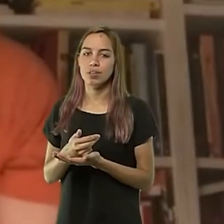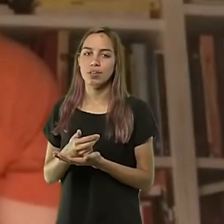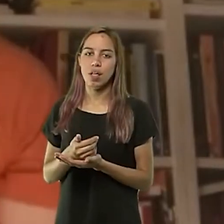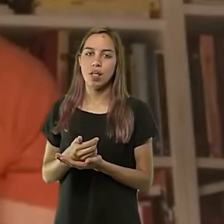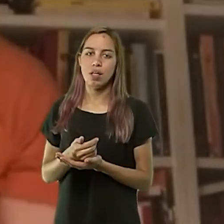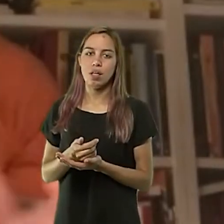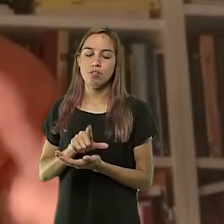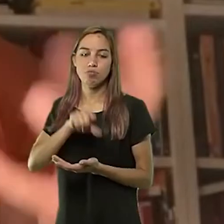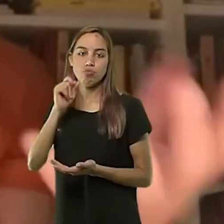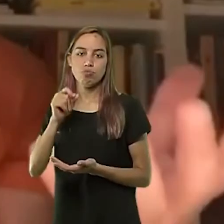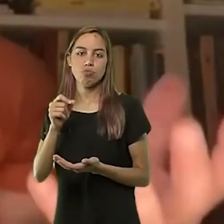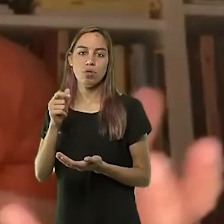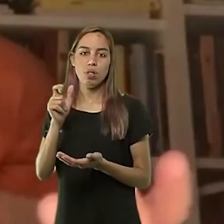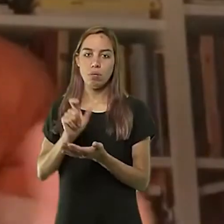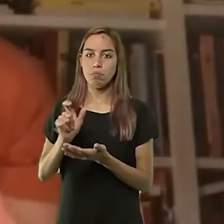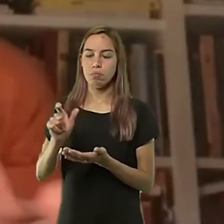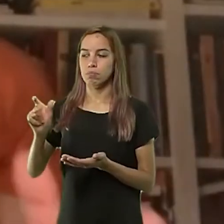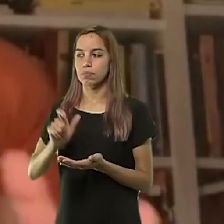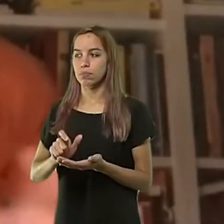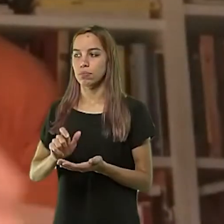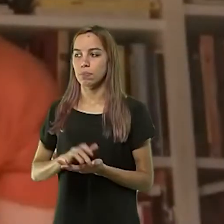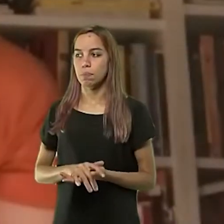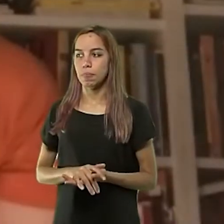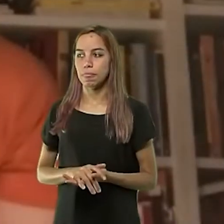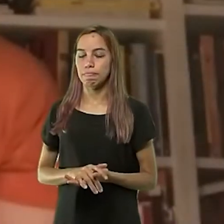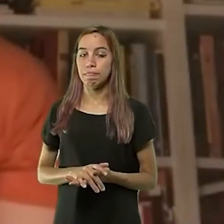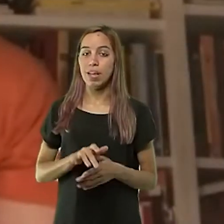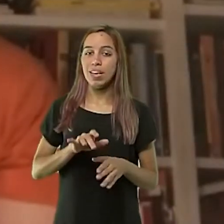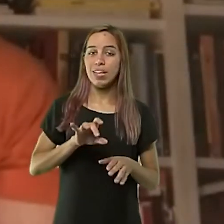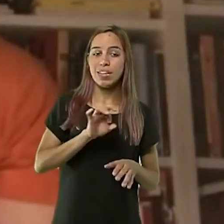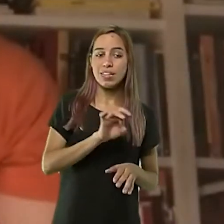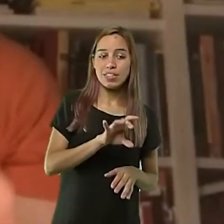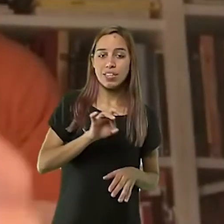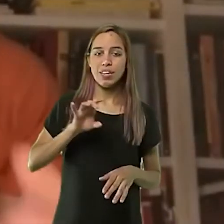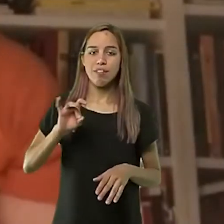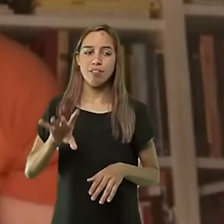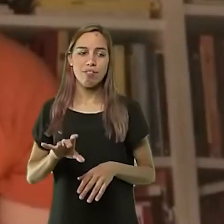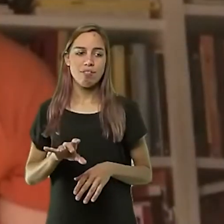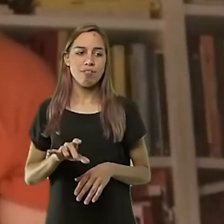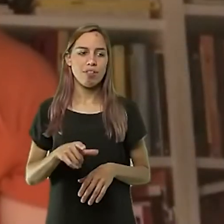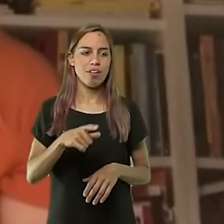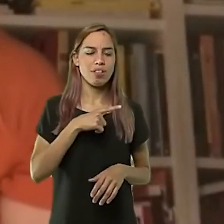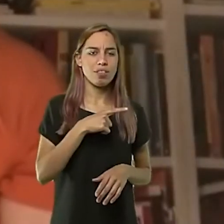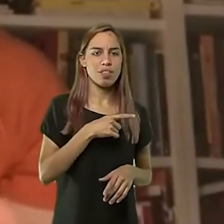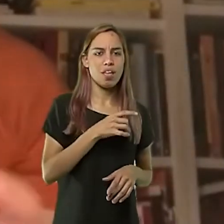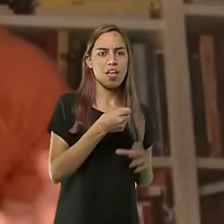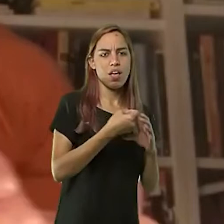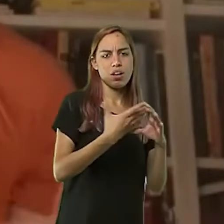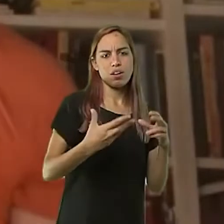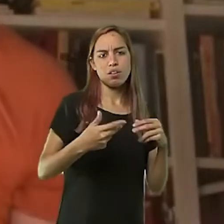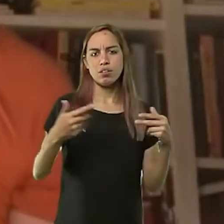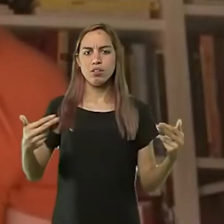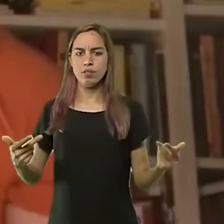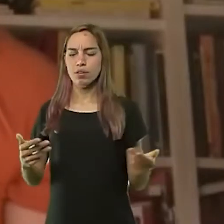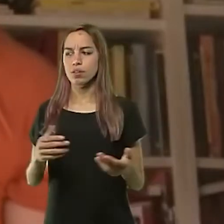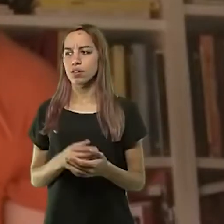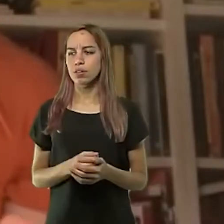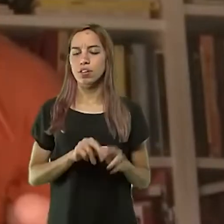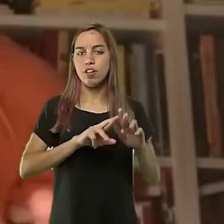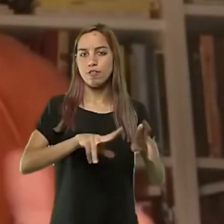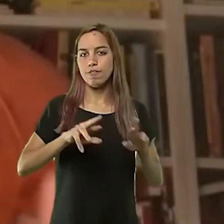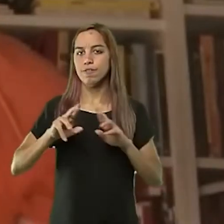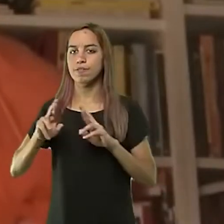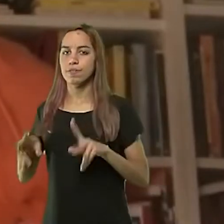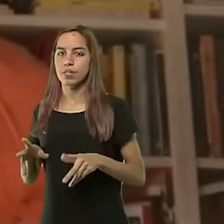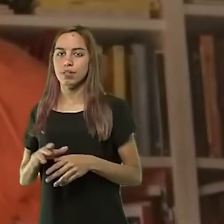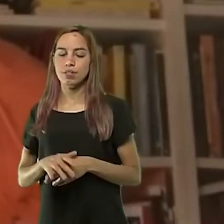mim é precisamente reconhecer as valências de cada uma das artes, para perceber exatamente quais são as vantagens de uma, quais são